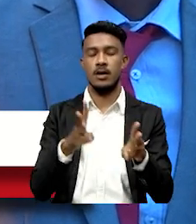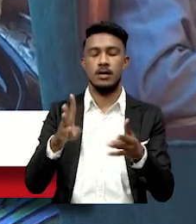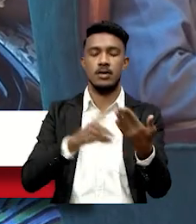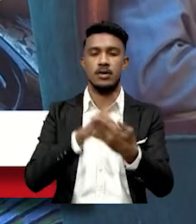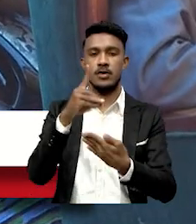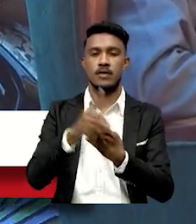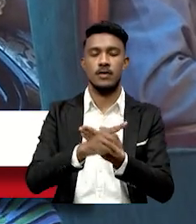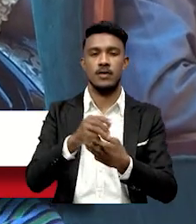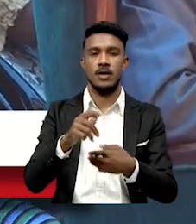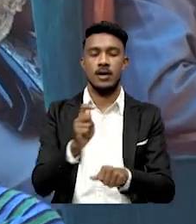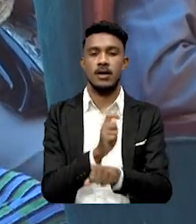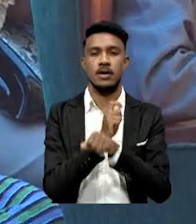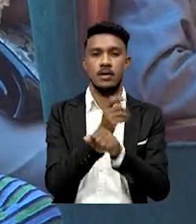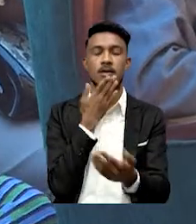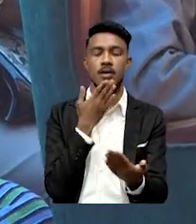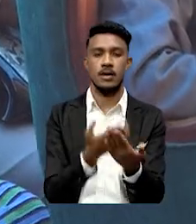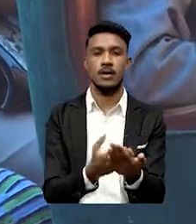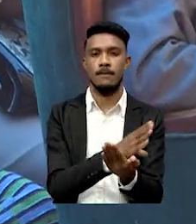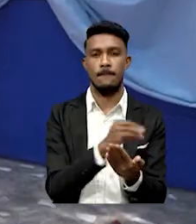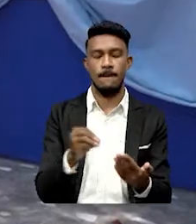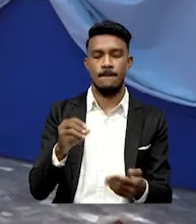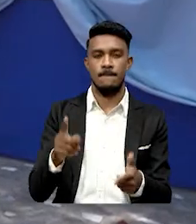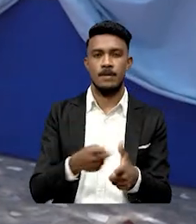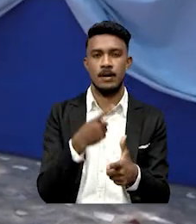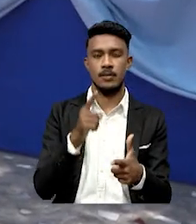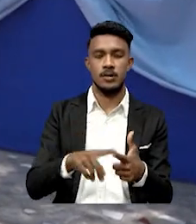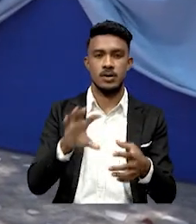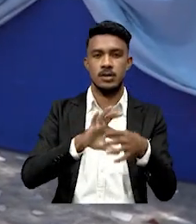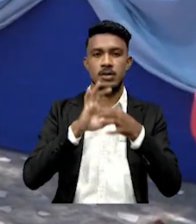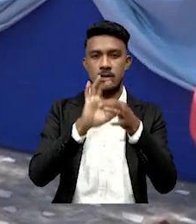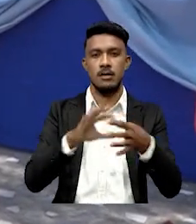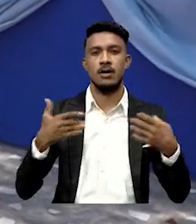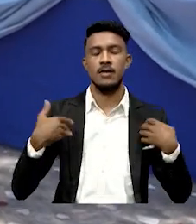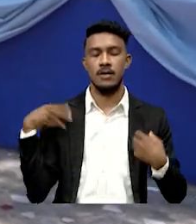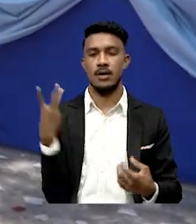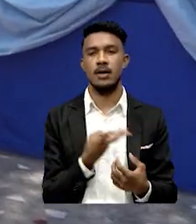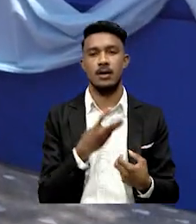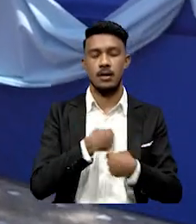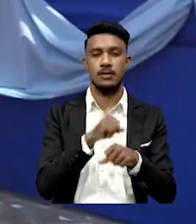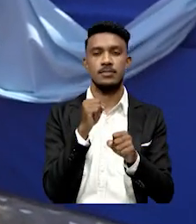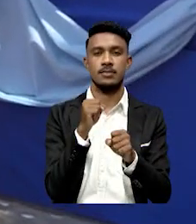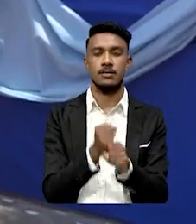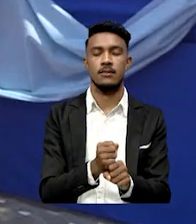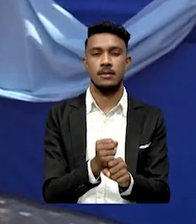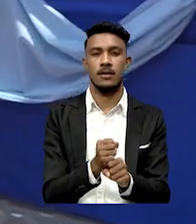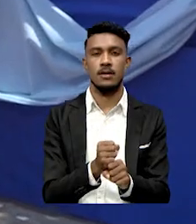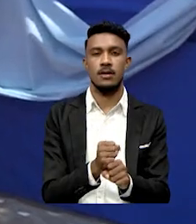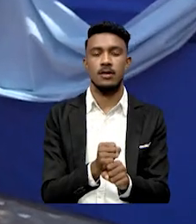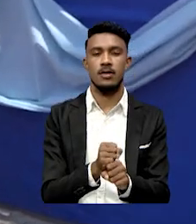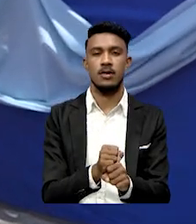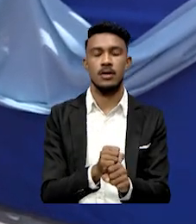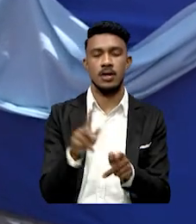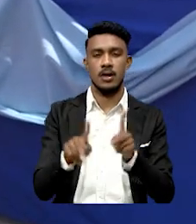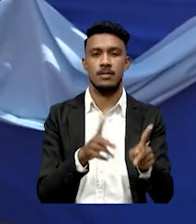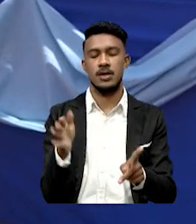Atauru dia clita. Plano depois a estrutura establece, com certeza ita se consulta o halomos consultação com comunidade